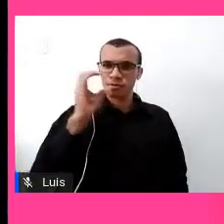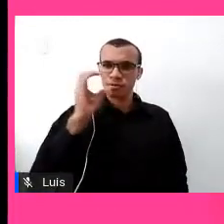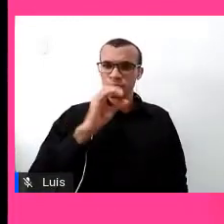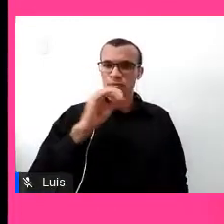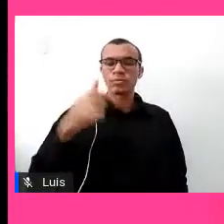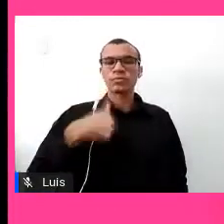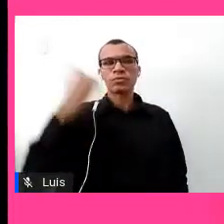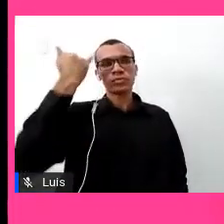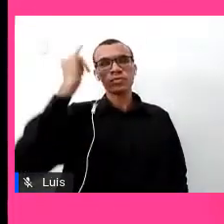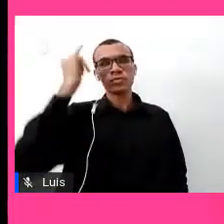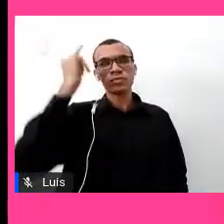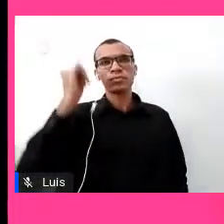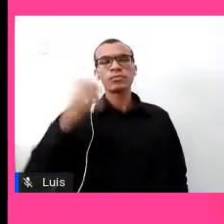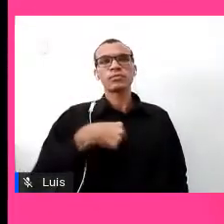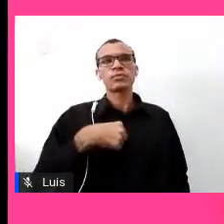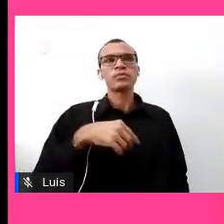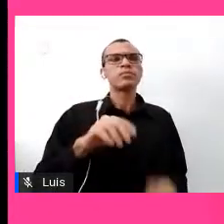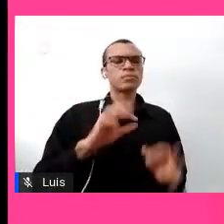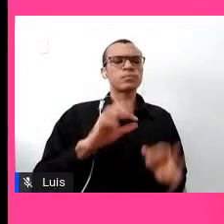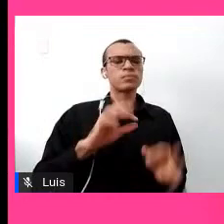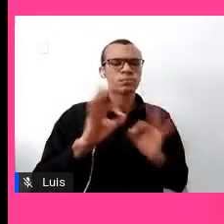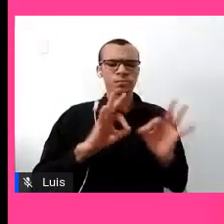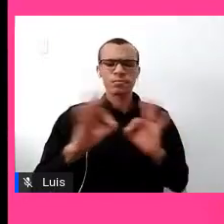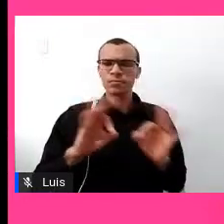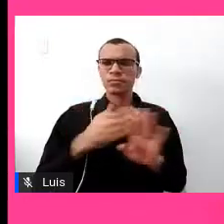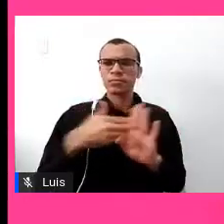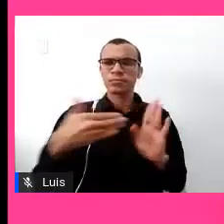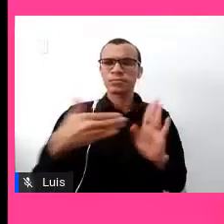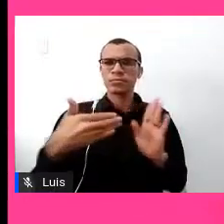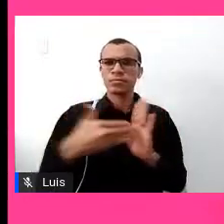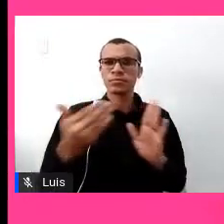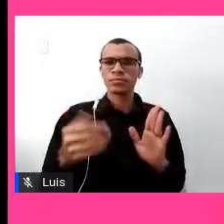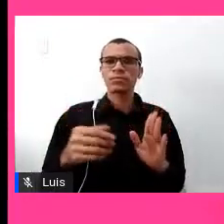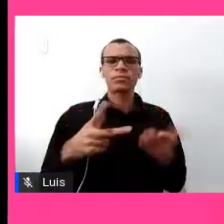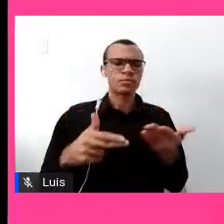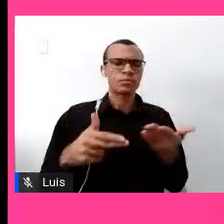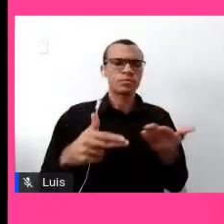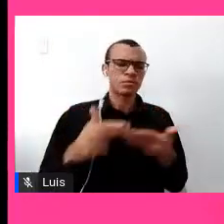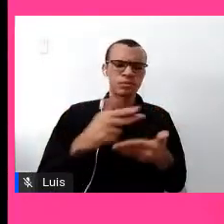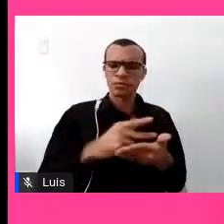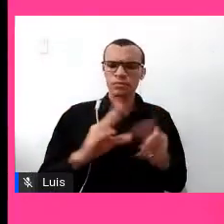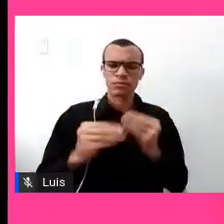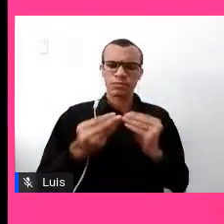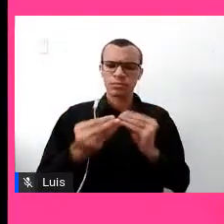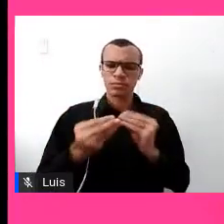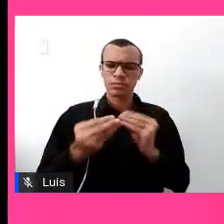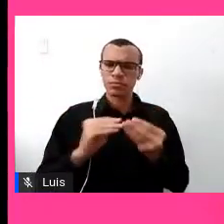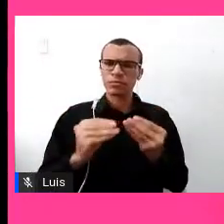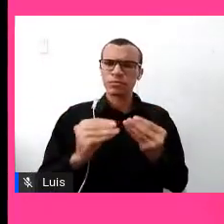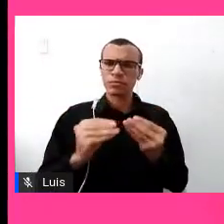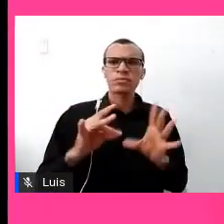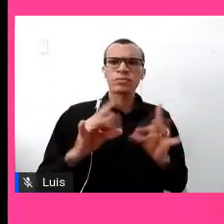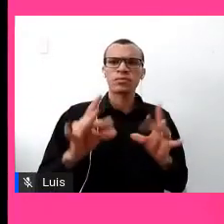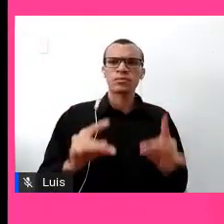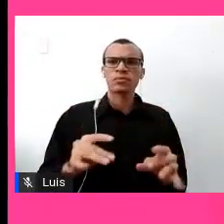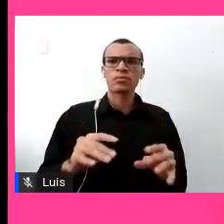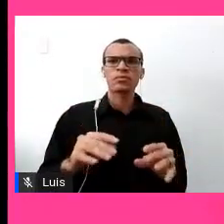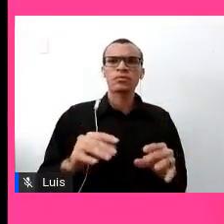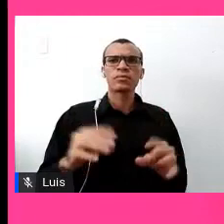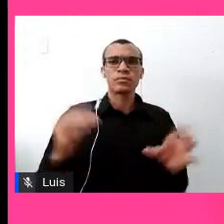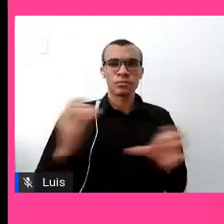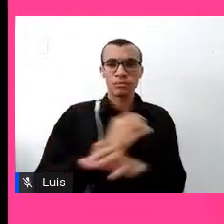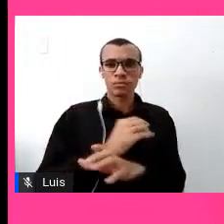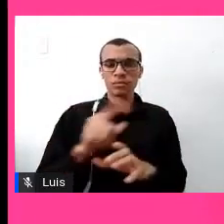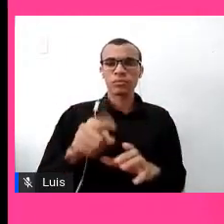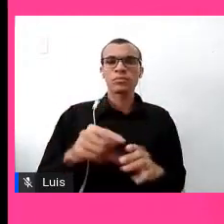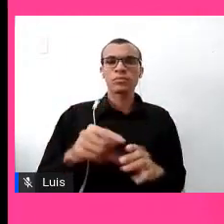que eu possa fazer tudo isso, e recortar, colar e montar essa maquete, e a partir da construção da maquete a gente